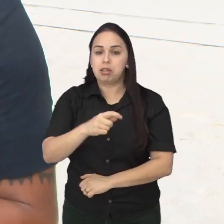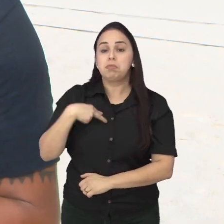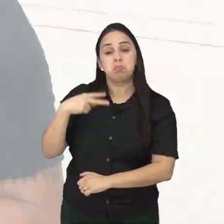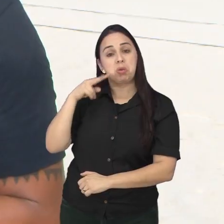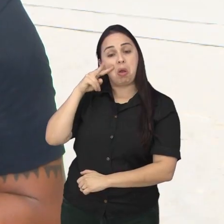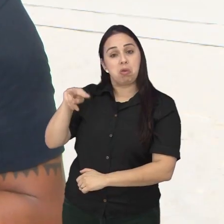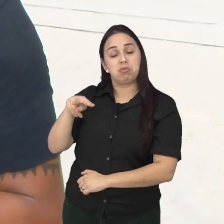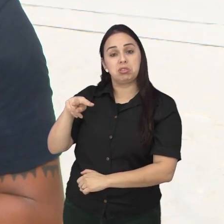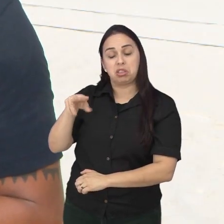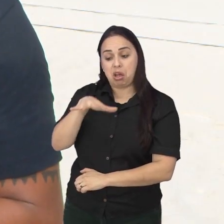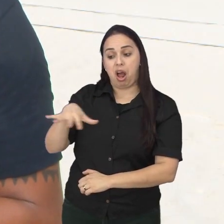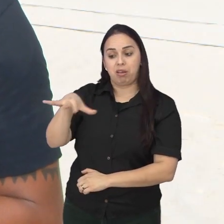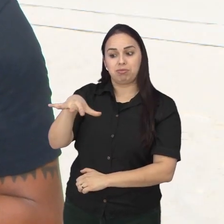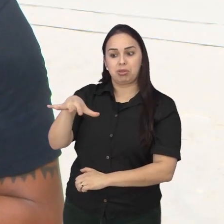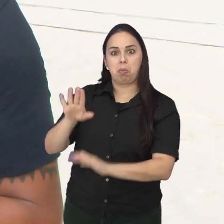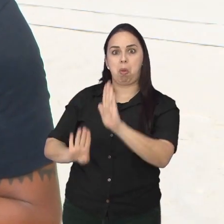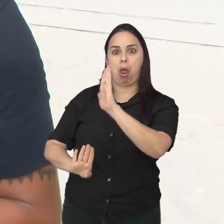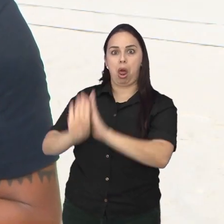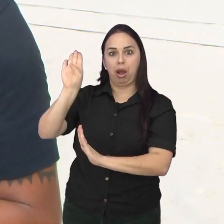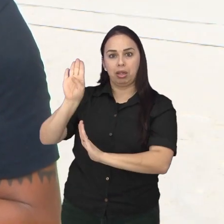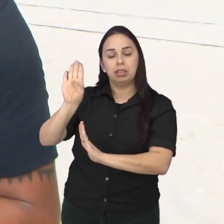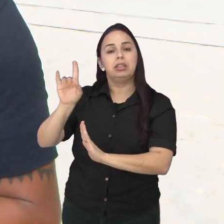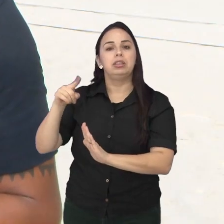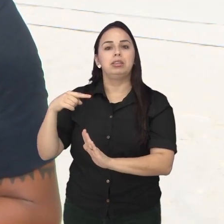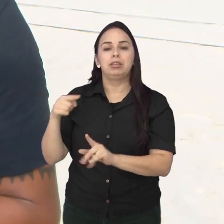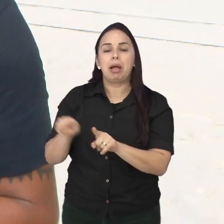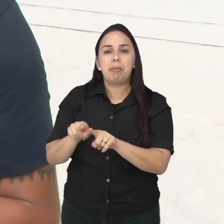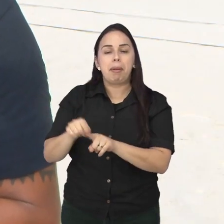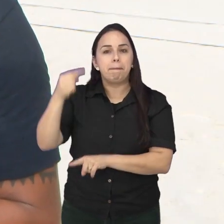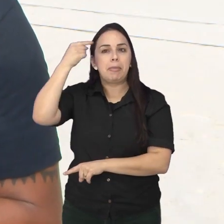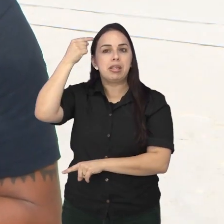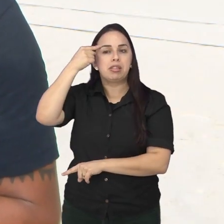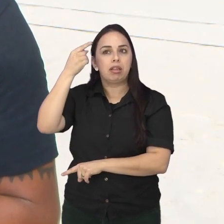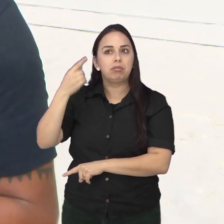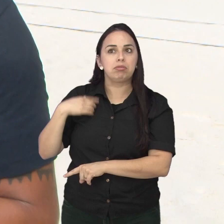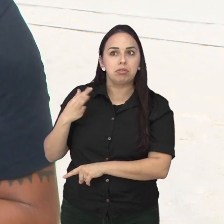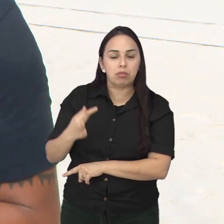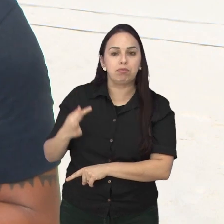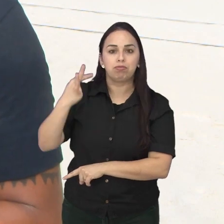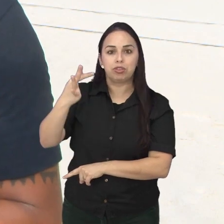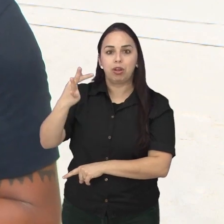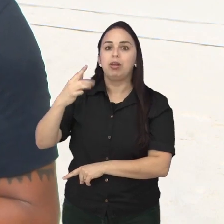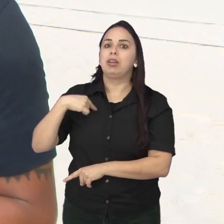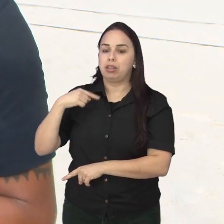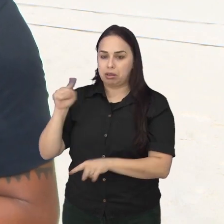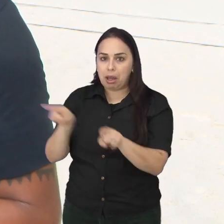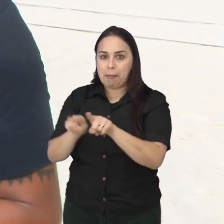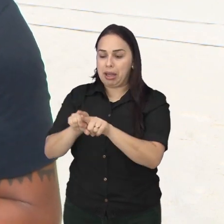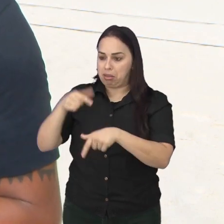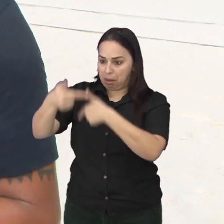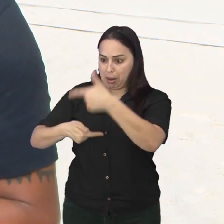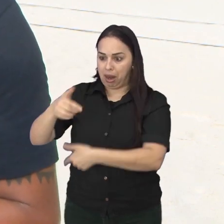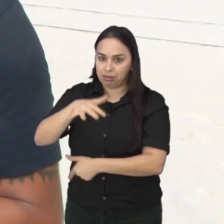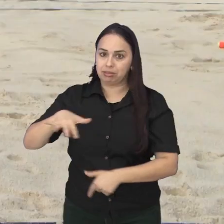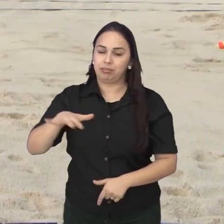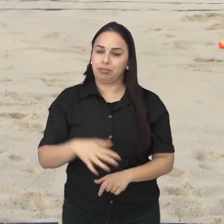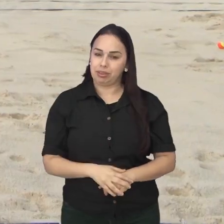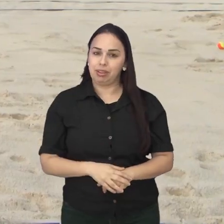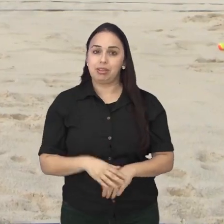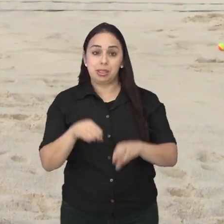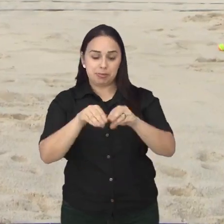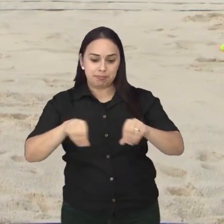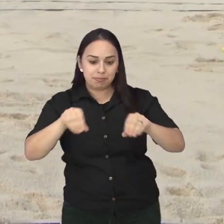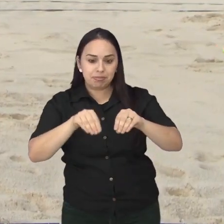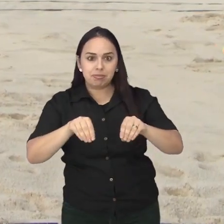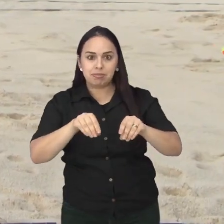beach tênis. E eu vi esse mercado dar esse boom e vi um pouco mais para frente que também gostaria de estar dentro desse mercado. E